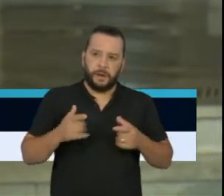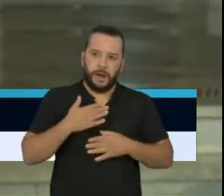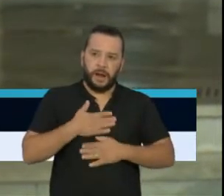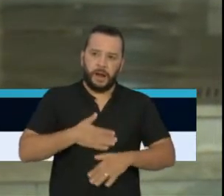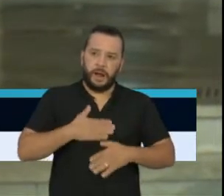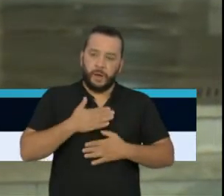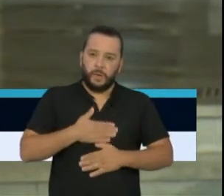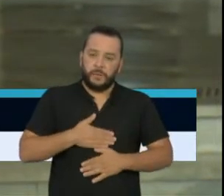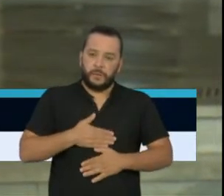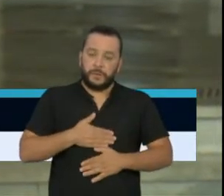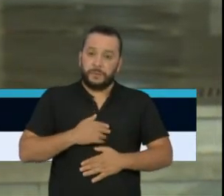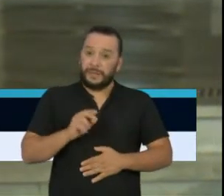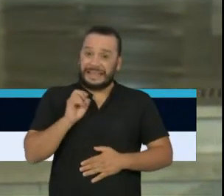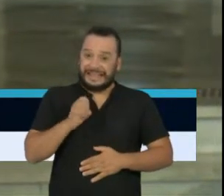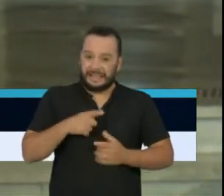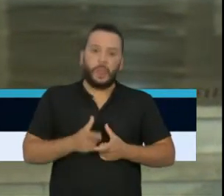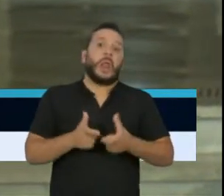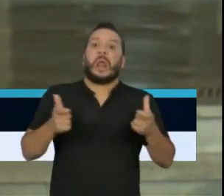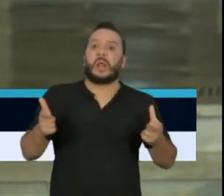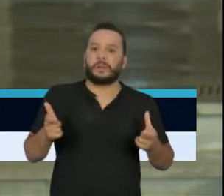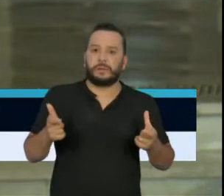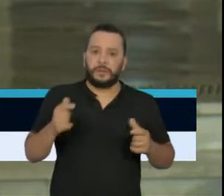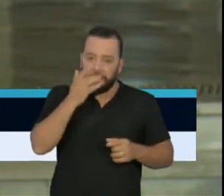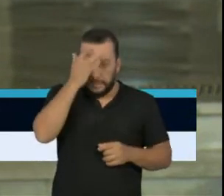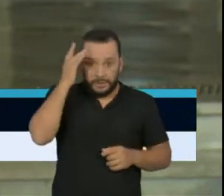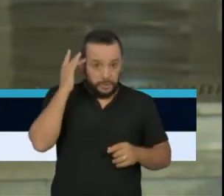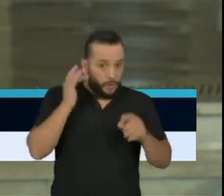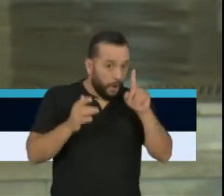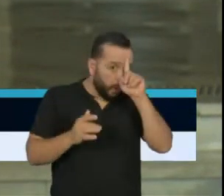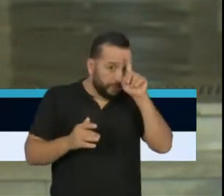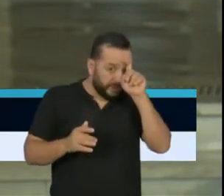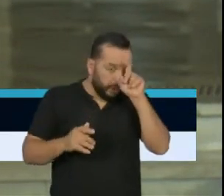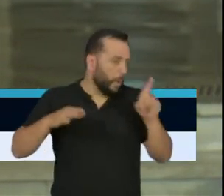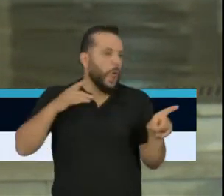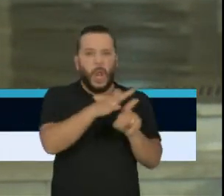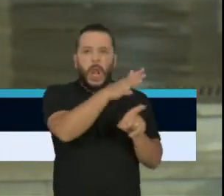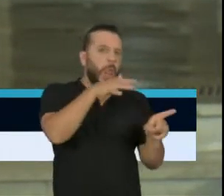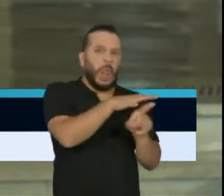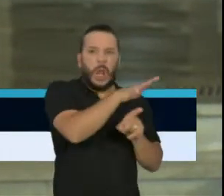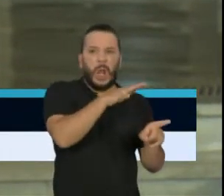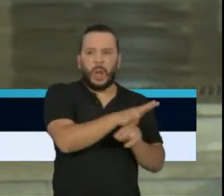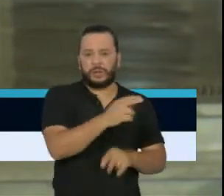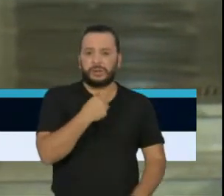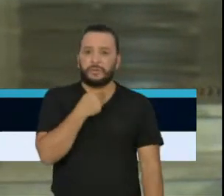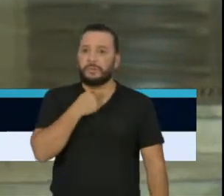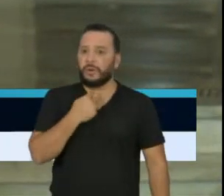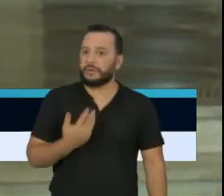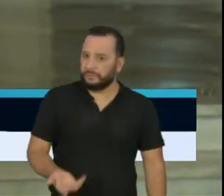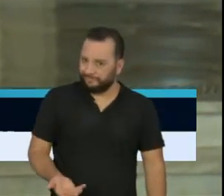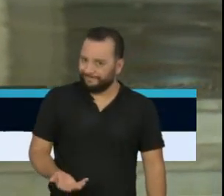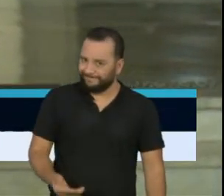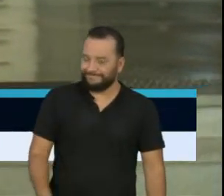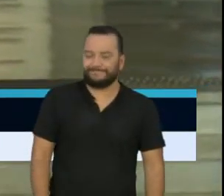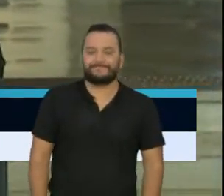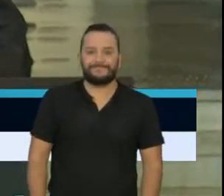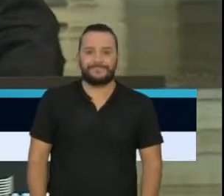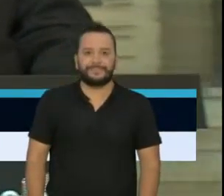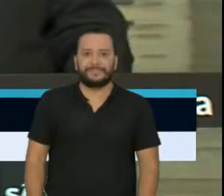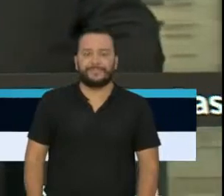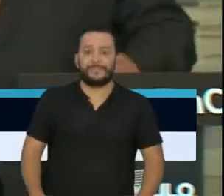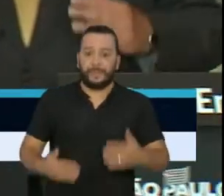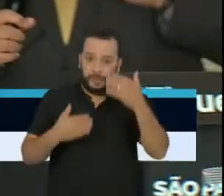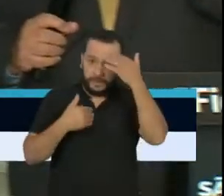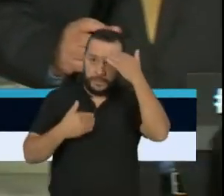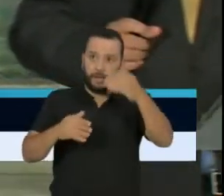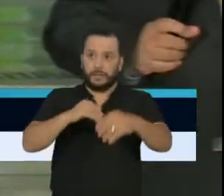é colapsado em função de um alto índice de pacientes. Obrigado, doutor Zé